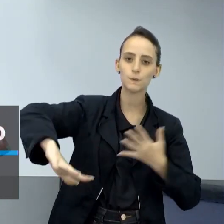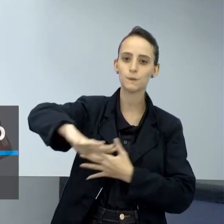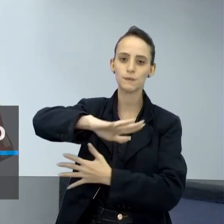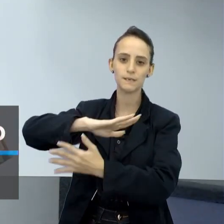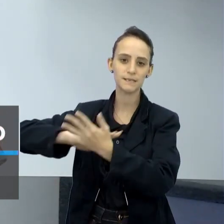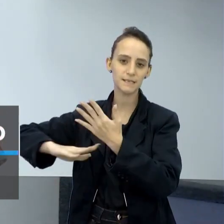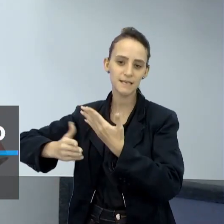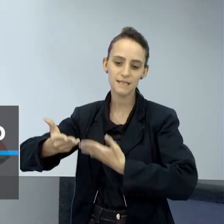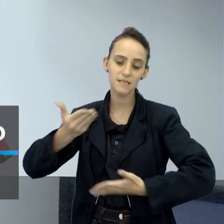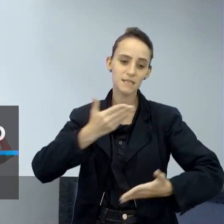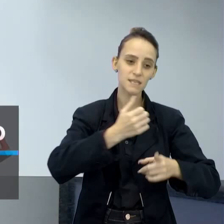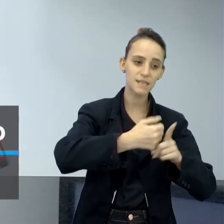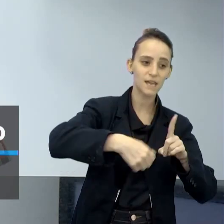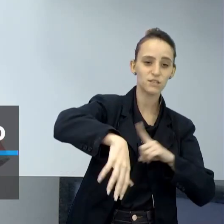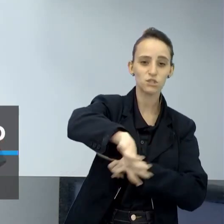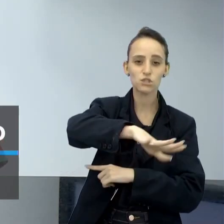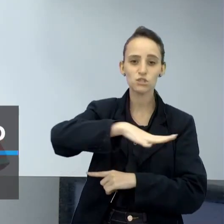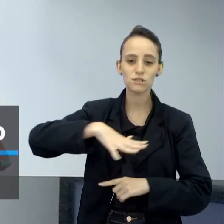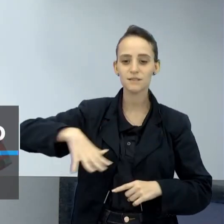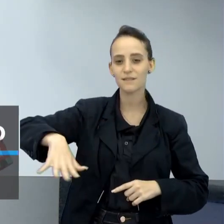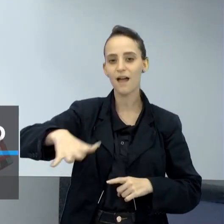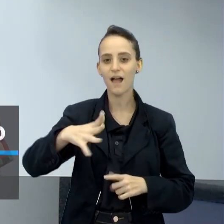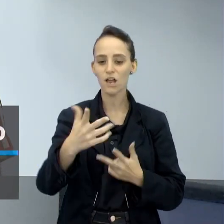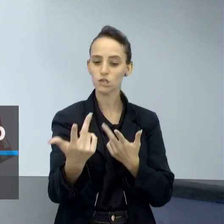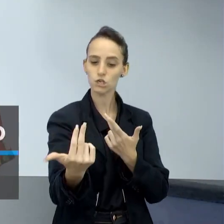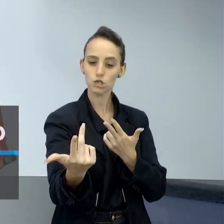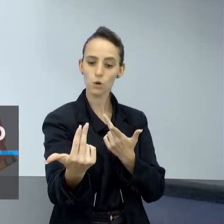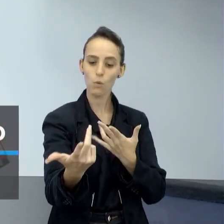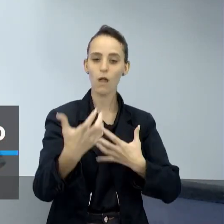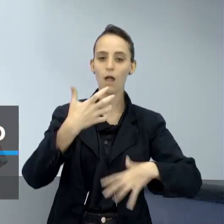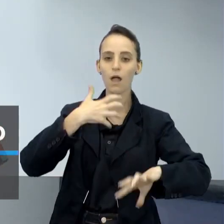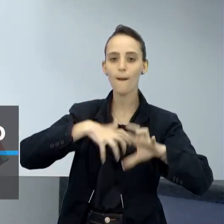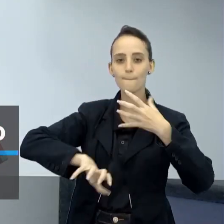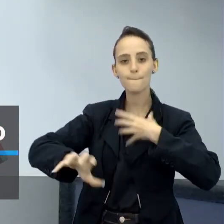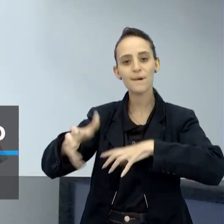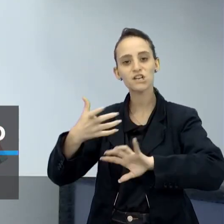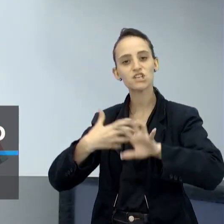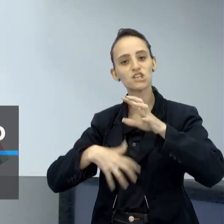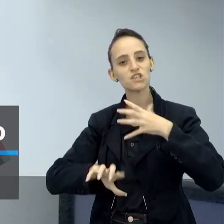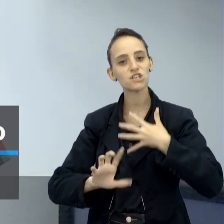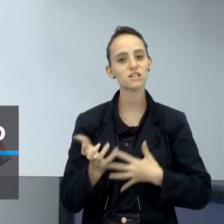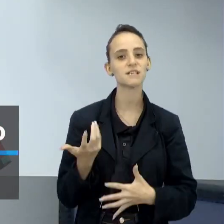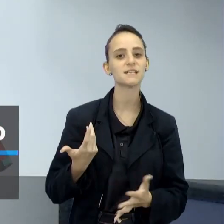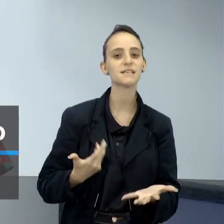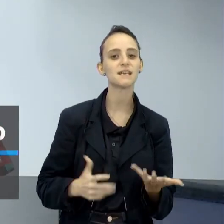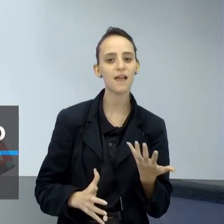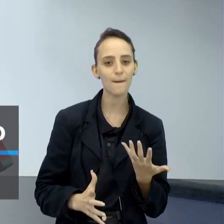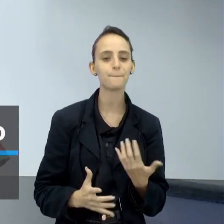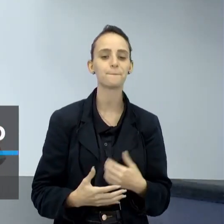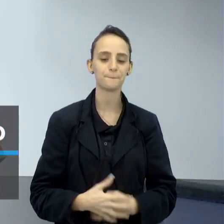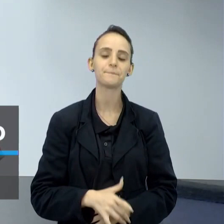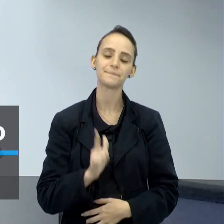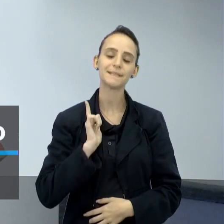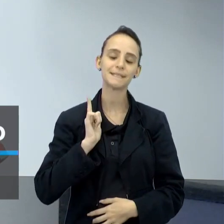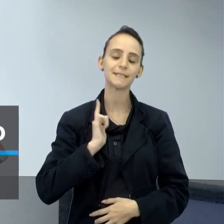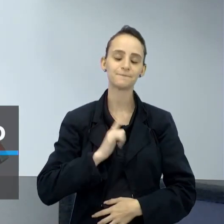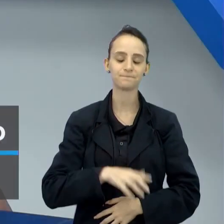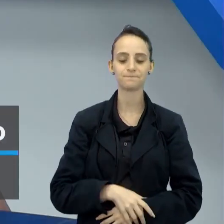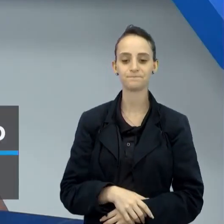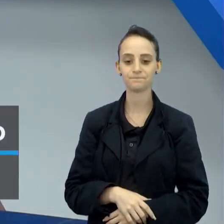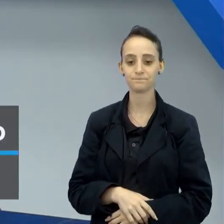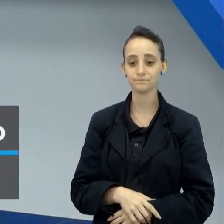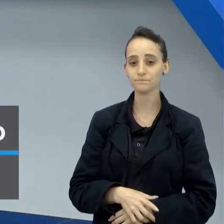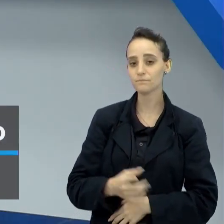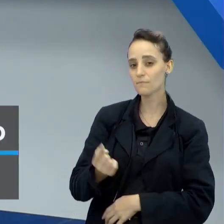de sociedade, de igualdade, Realmente de comoção mesmo, de iniciativa. E na